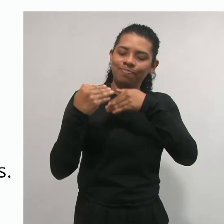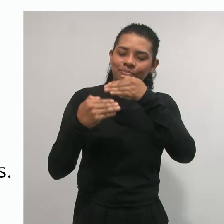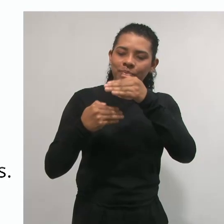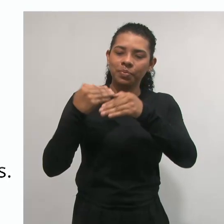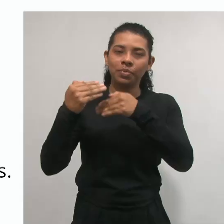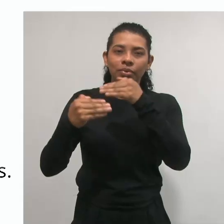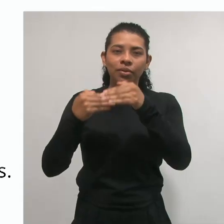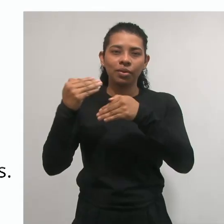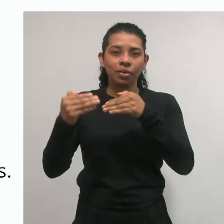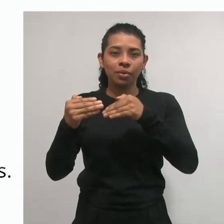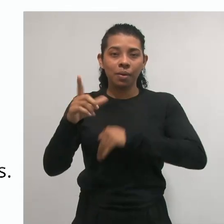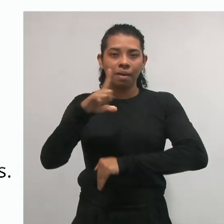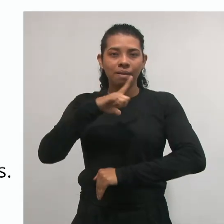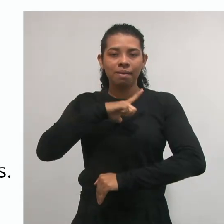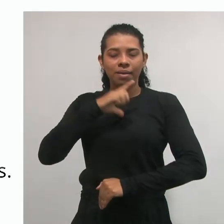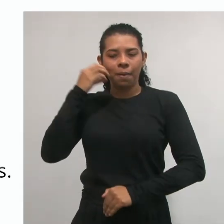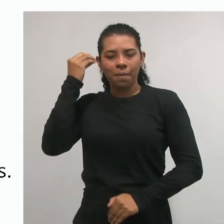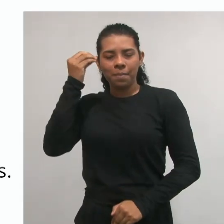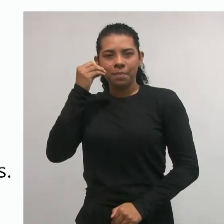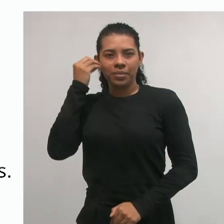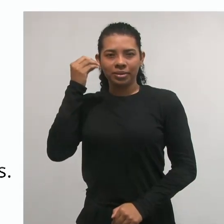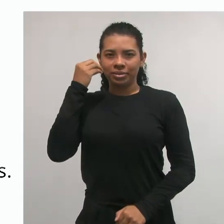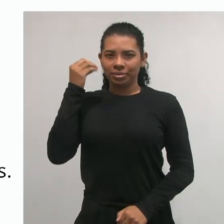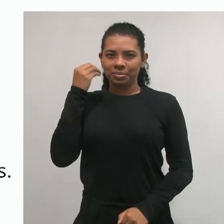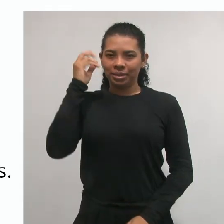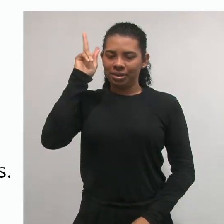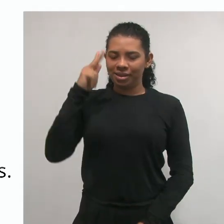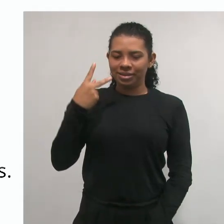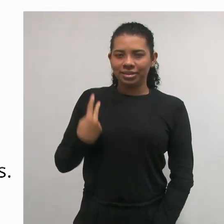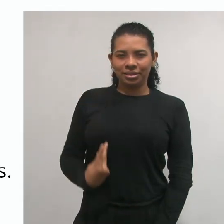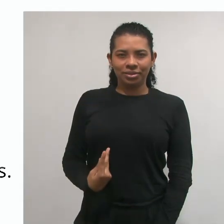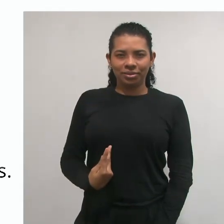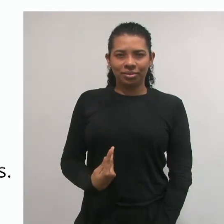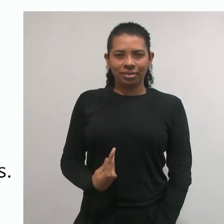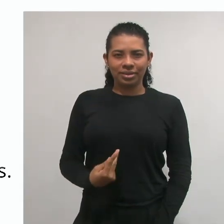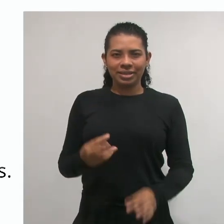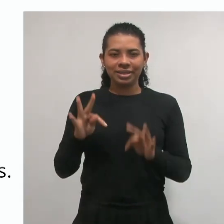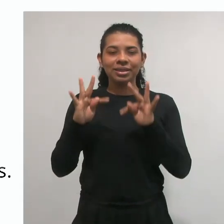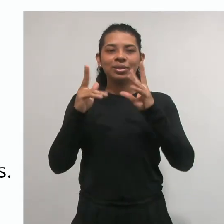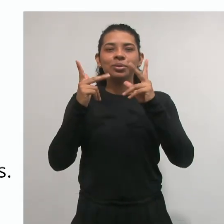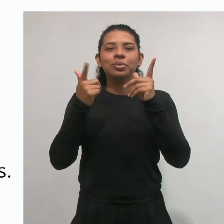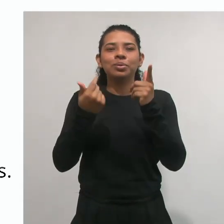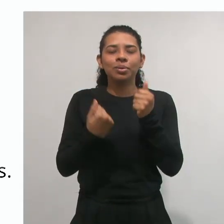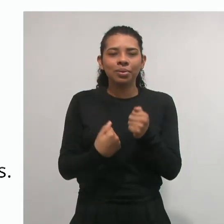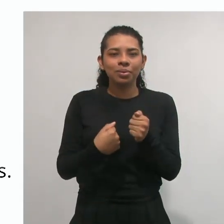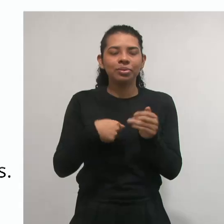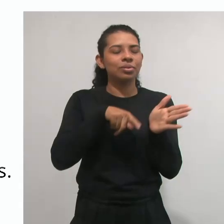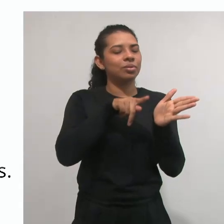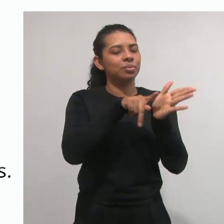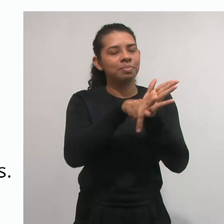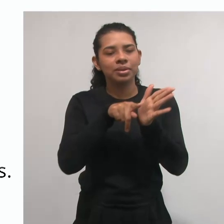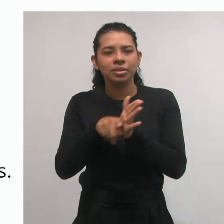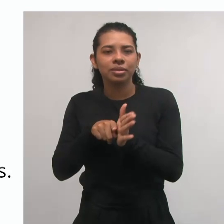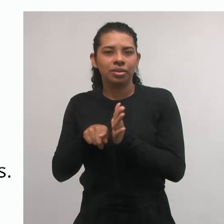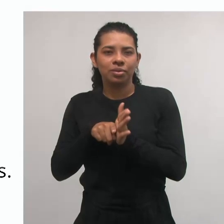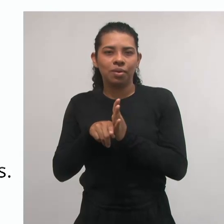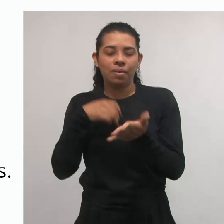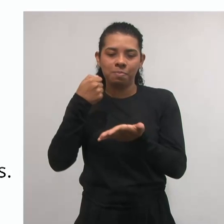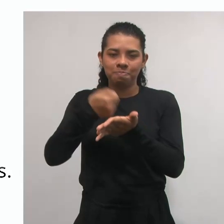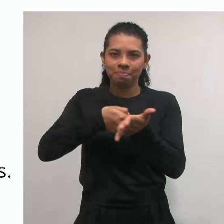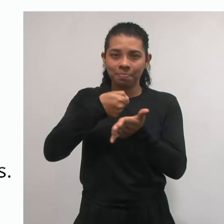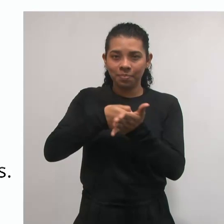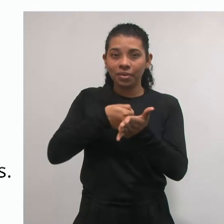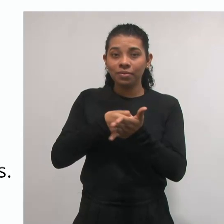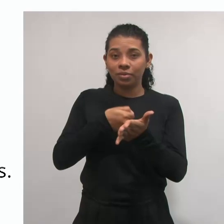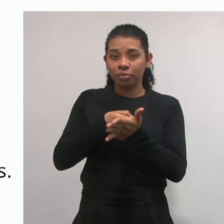partir do desenvolvimento da experiência histórica. Esses pensadores, eles vão pensar e